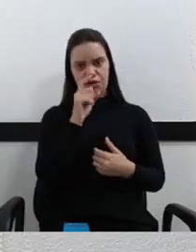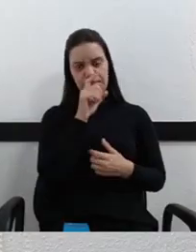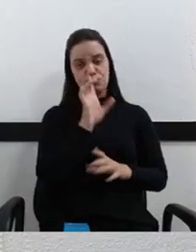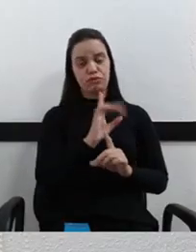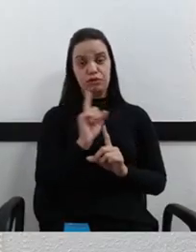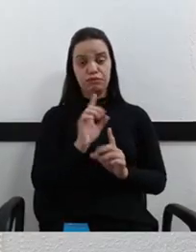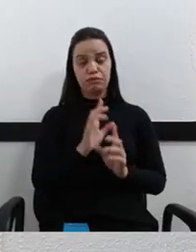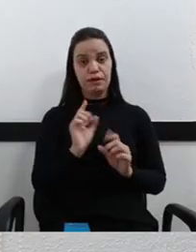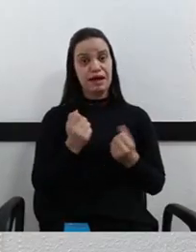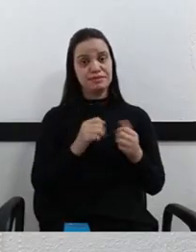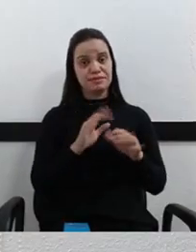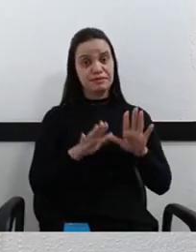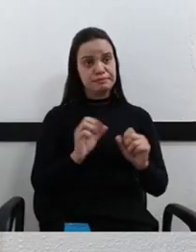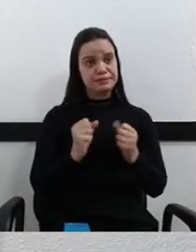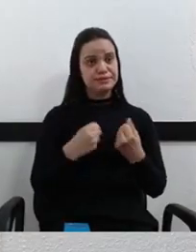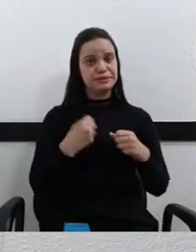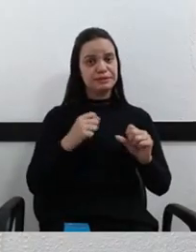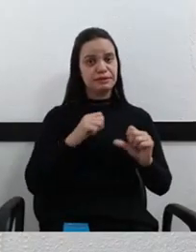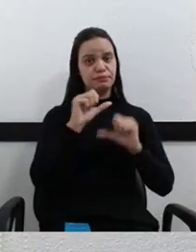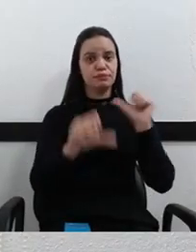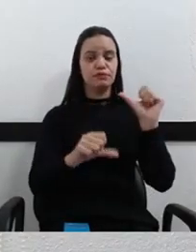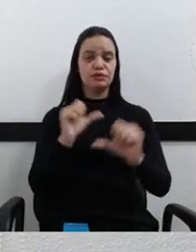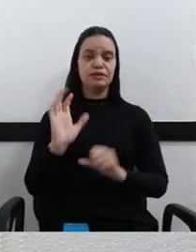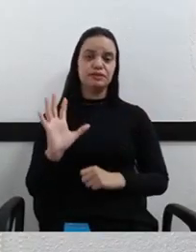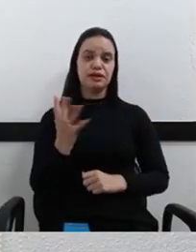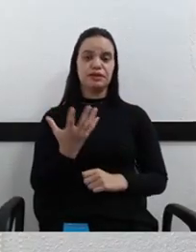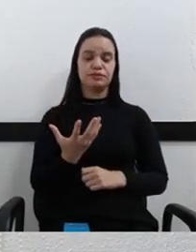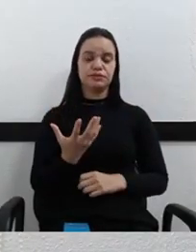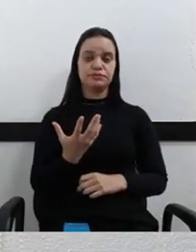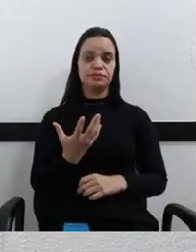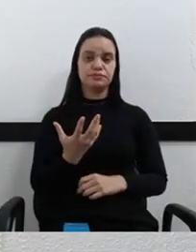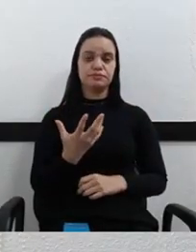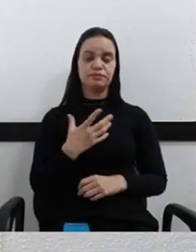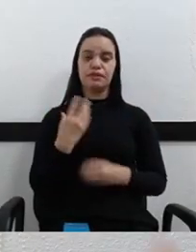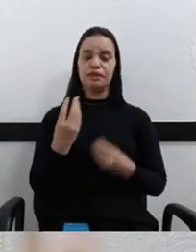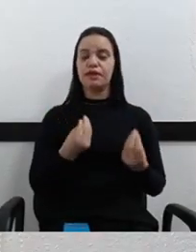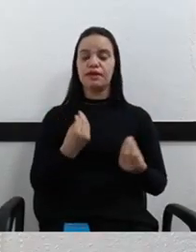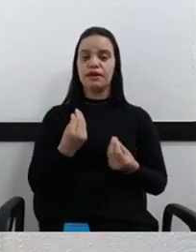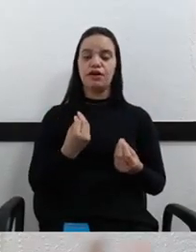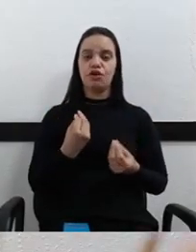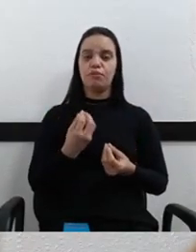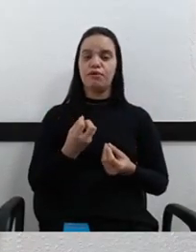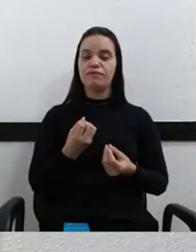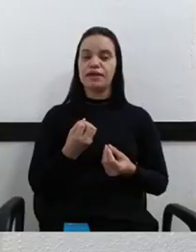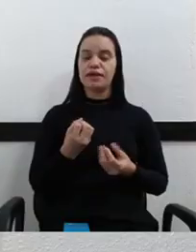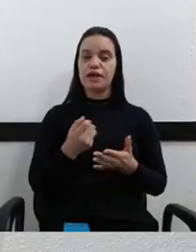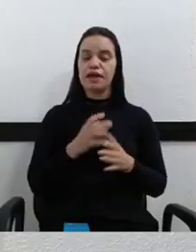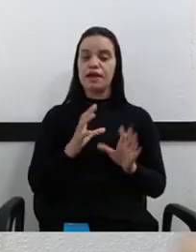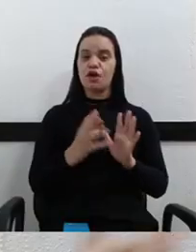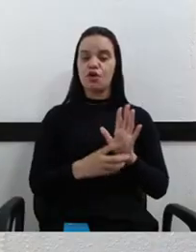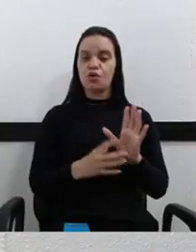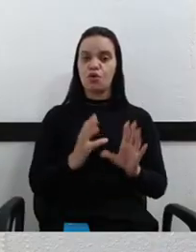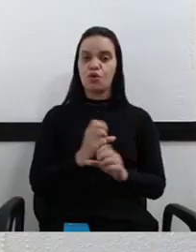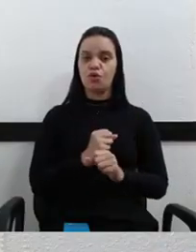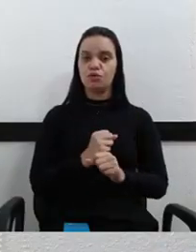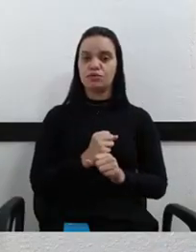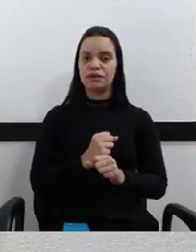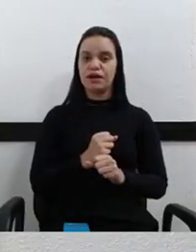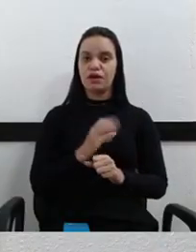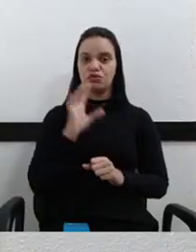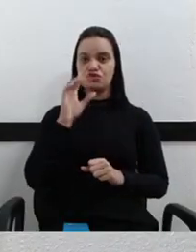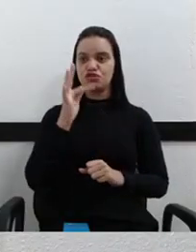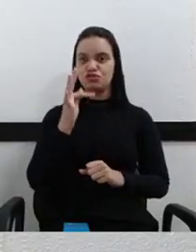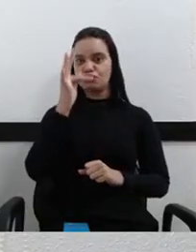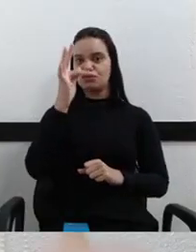isso talvez tenha que sofrer uma mudança, porque é o que está pegando isso aqui agora. Porque como é que o cara vai apontar os dias do futuro que não tem ainda? Sempre